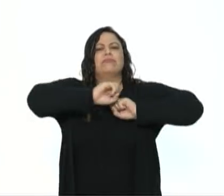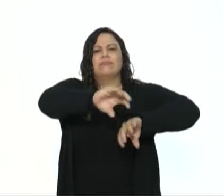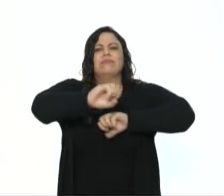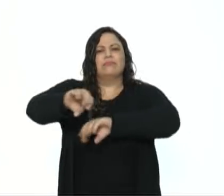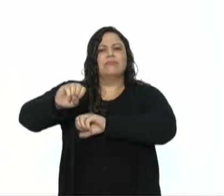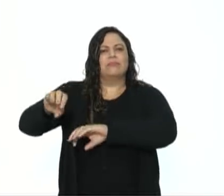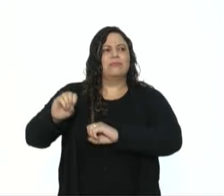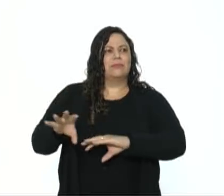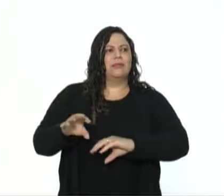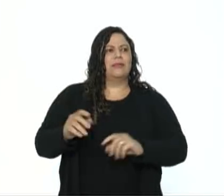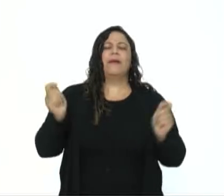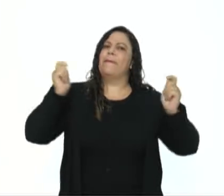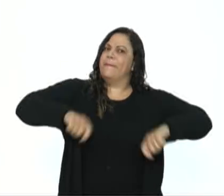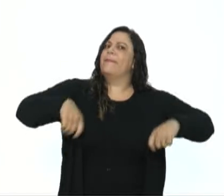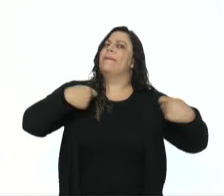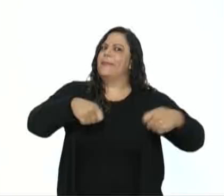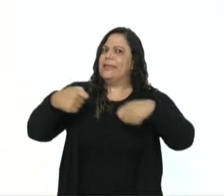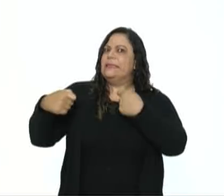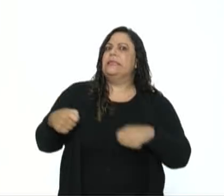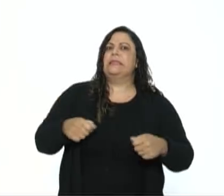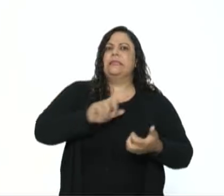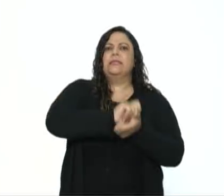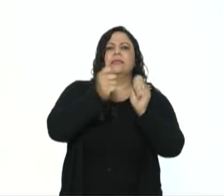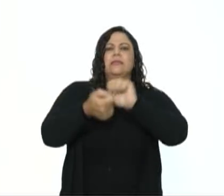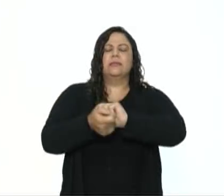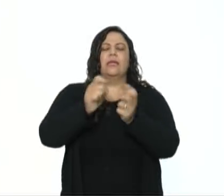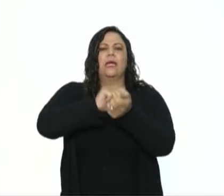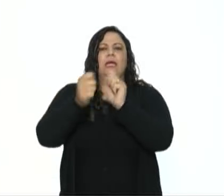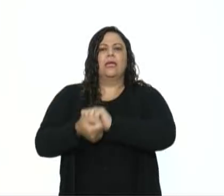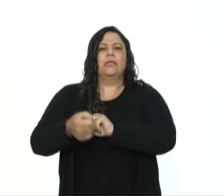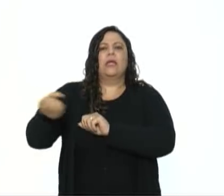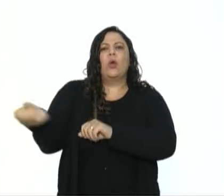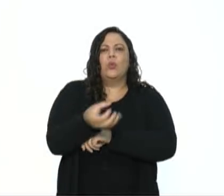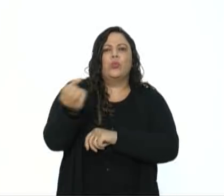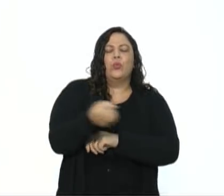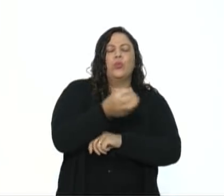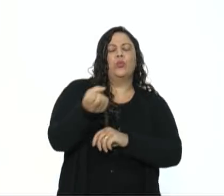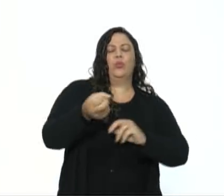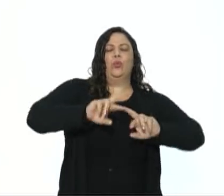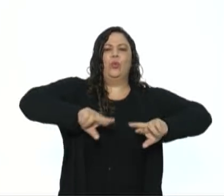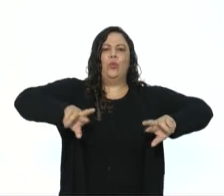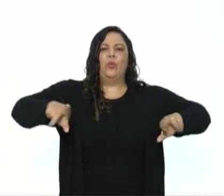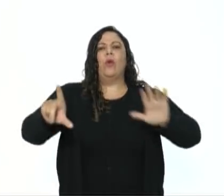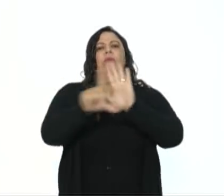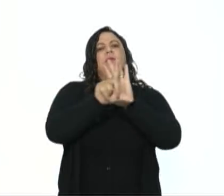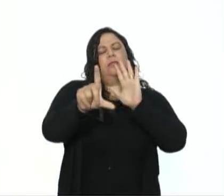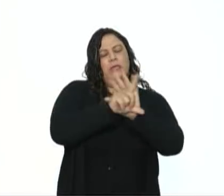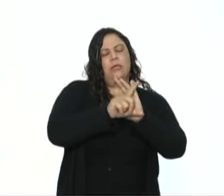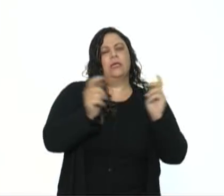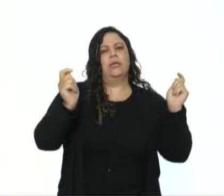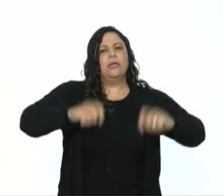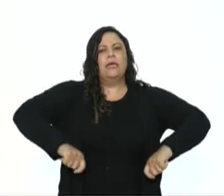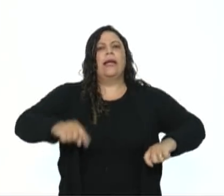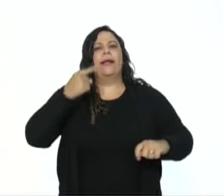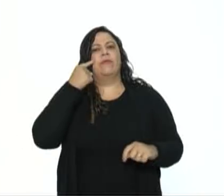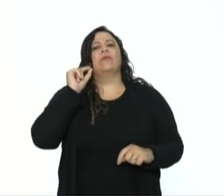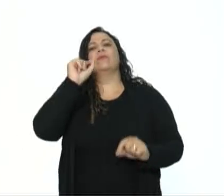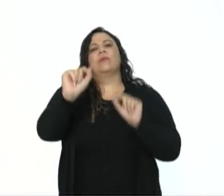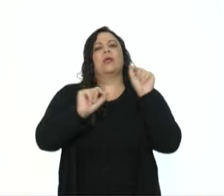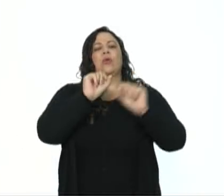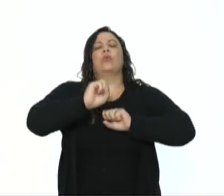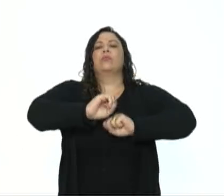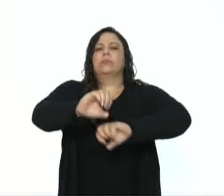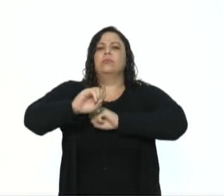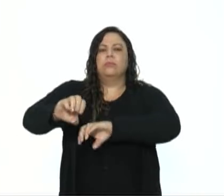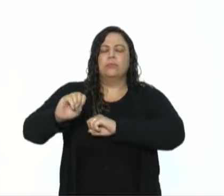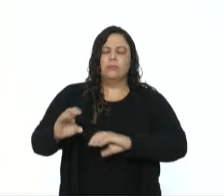deveriam se adequar às novas normas na BNCC, que prevê o mínimo que deve ser ensinado